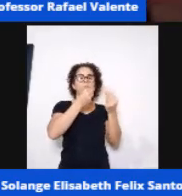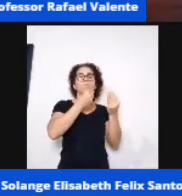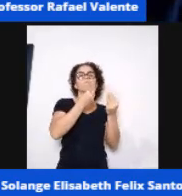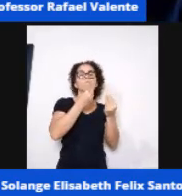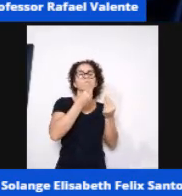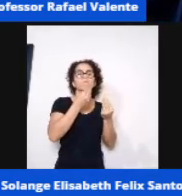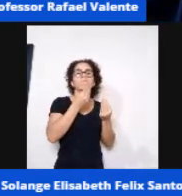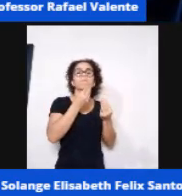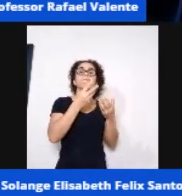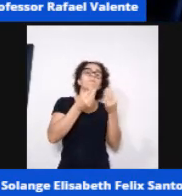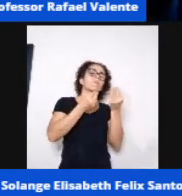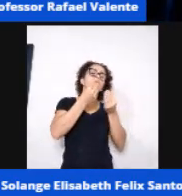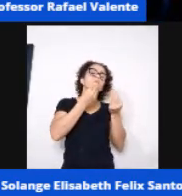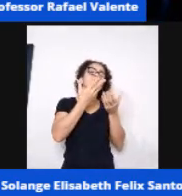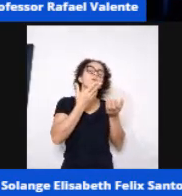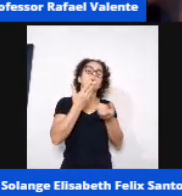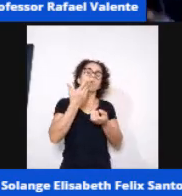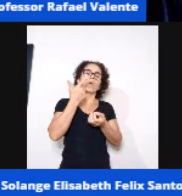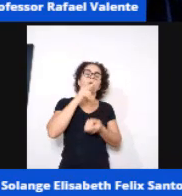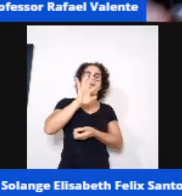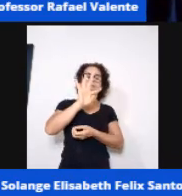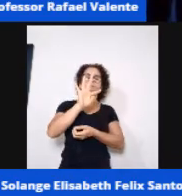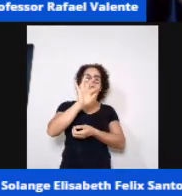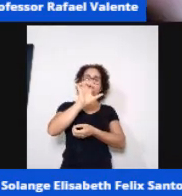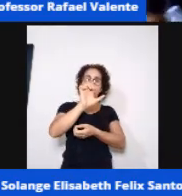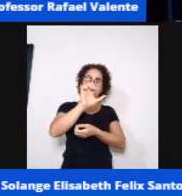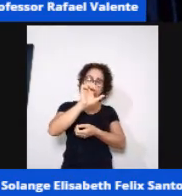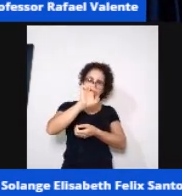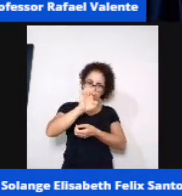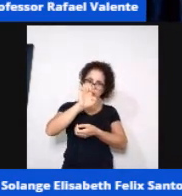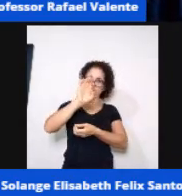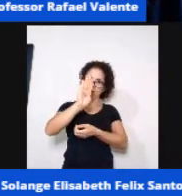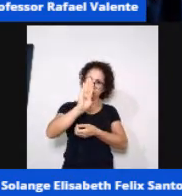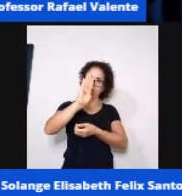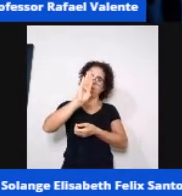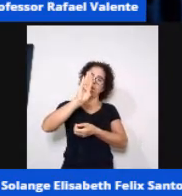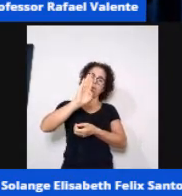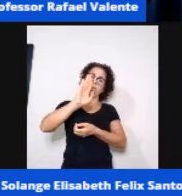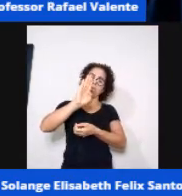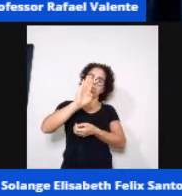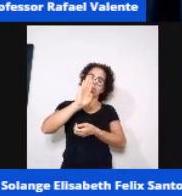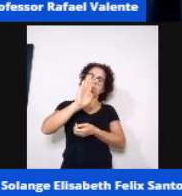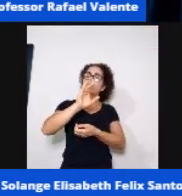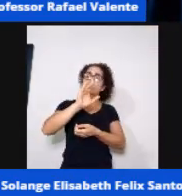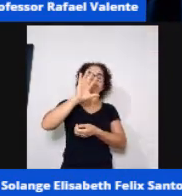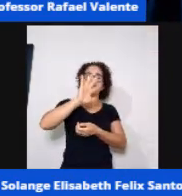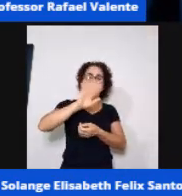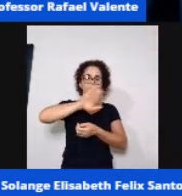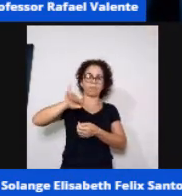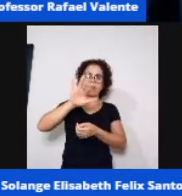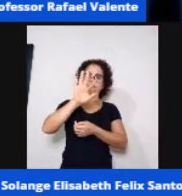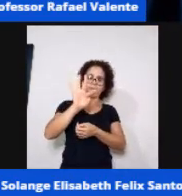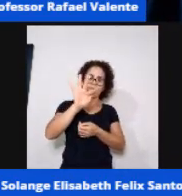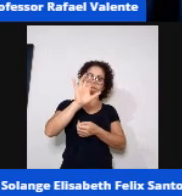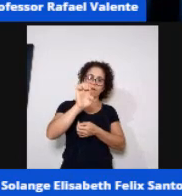vocês depois, só sobre feedback. Um estudo que eu fiz, também relacionado a essa questão de gestão. E